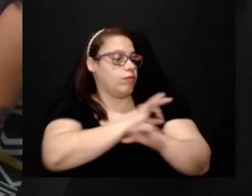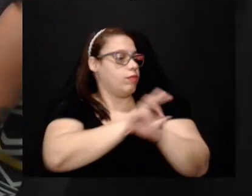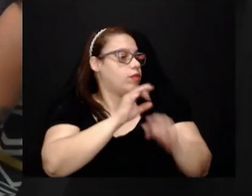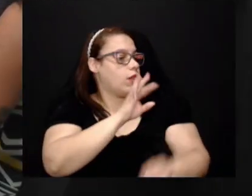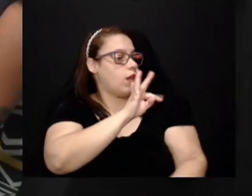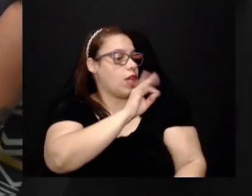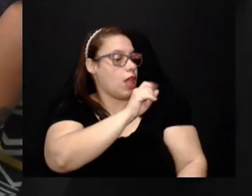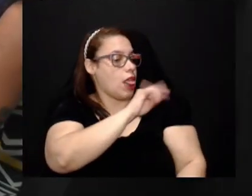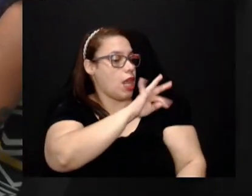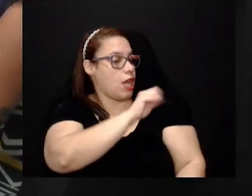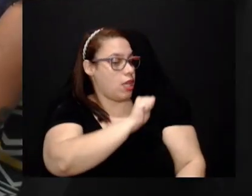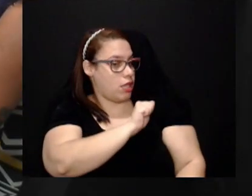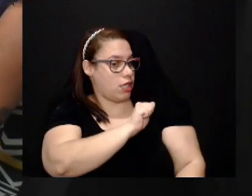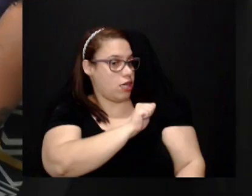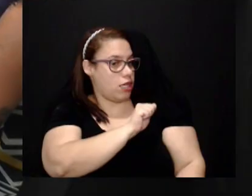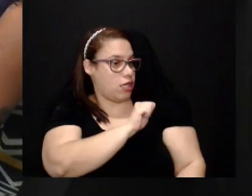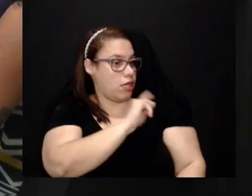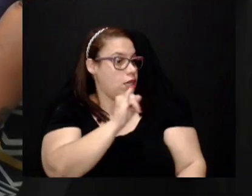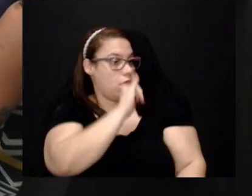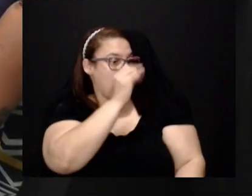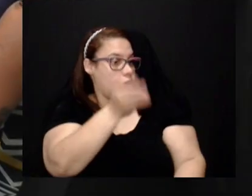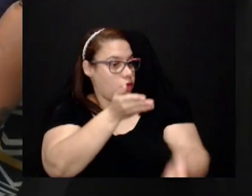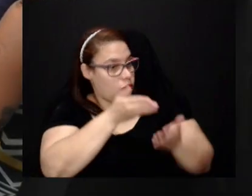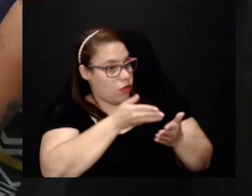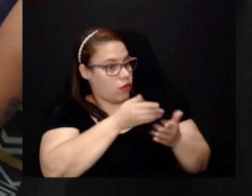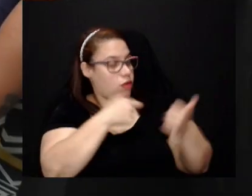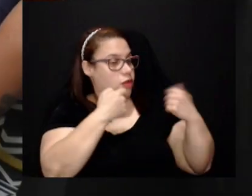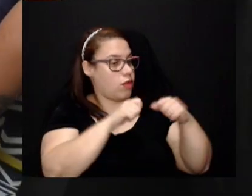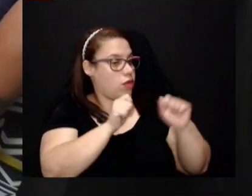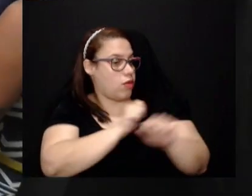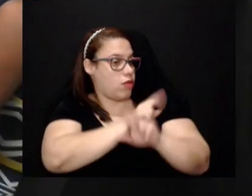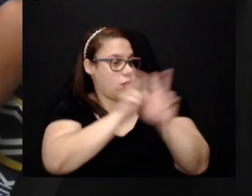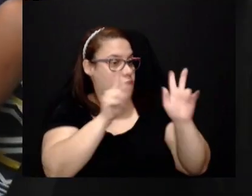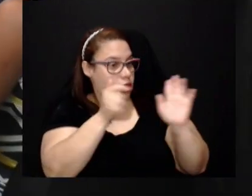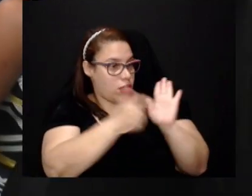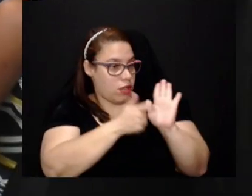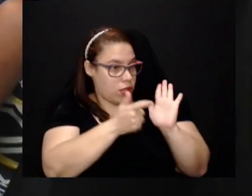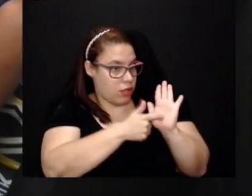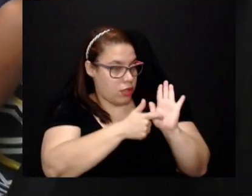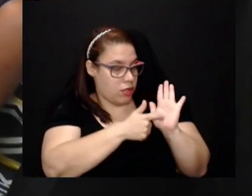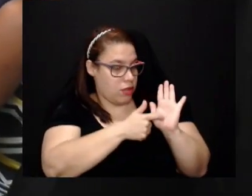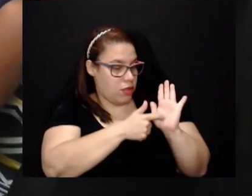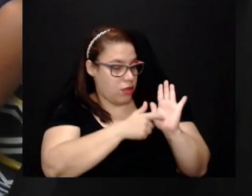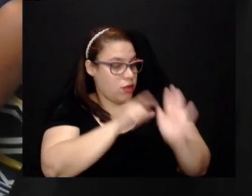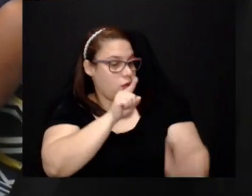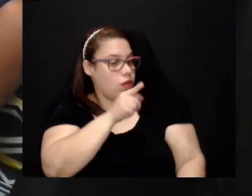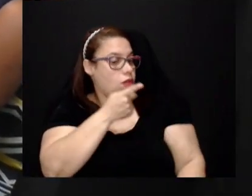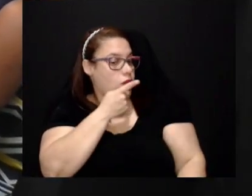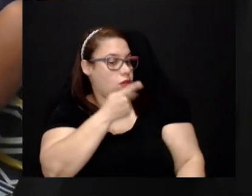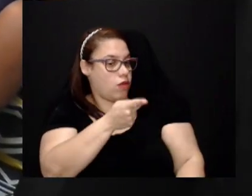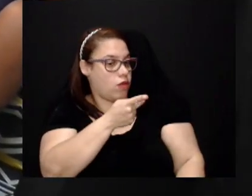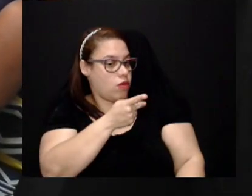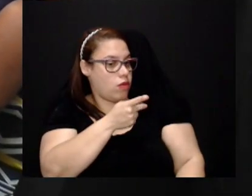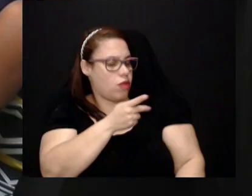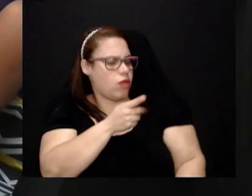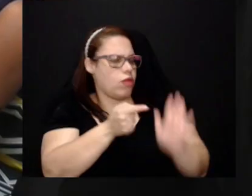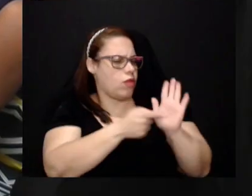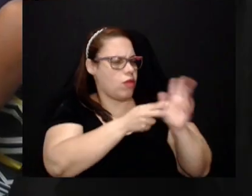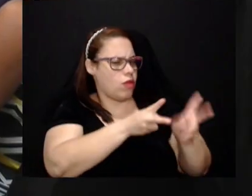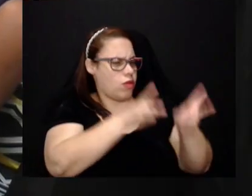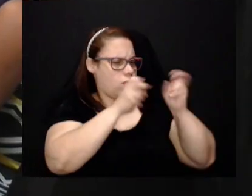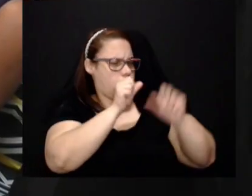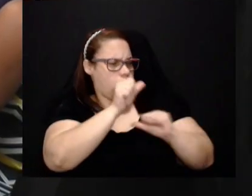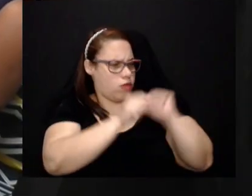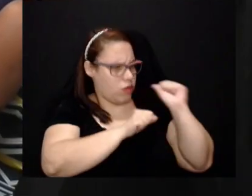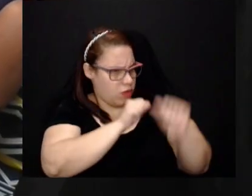elemento importante que você traz, né, que a gente precisa destacar aqui, quando você diz que esse cenário a gente percebe uma mudança, apesar,